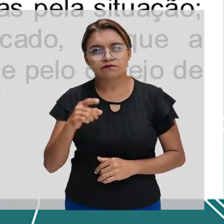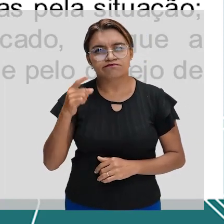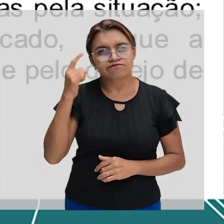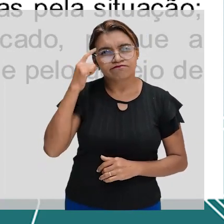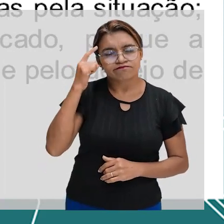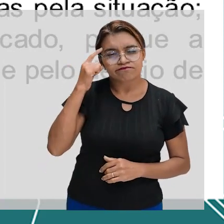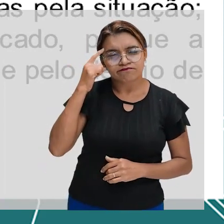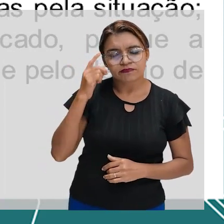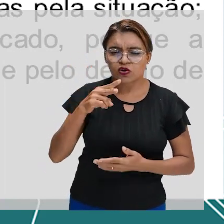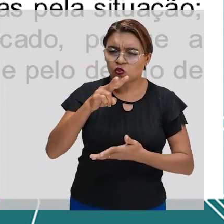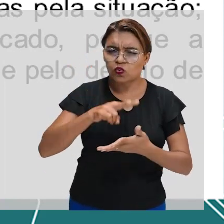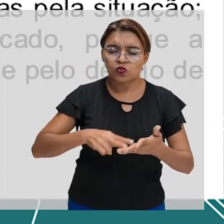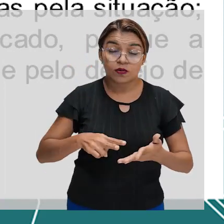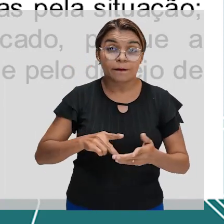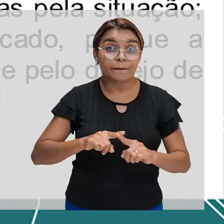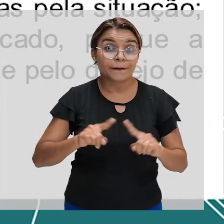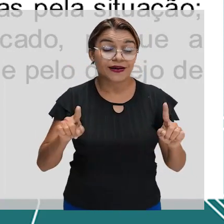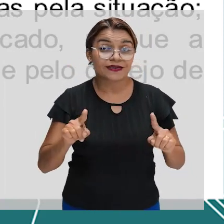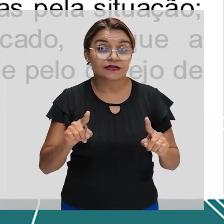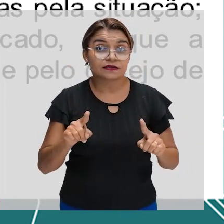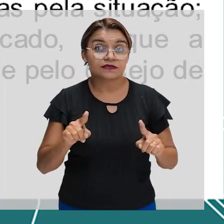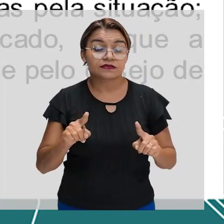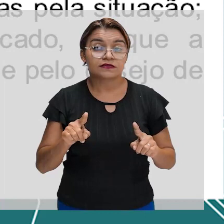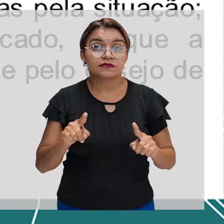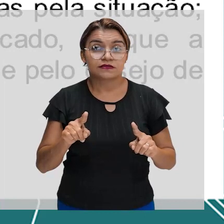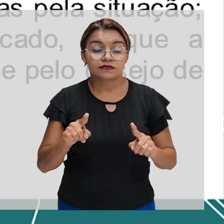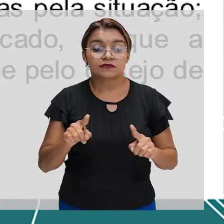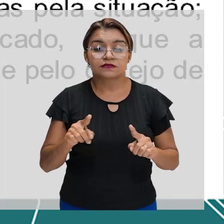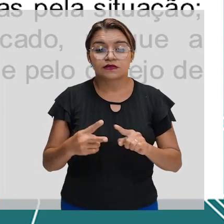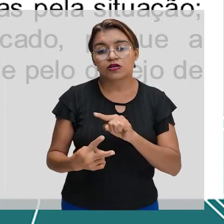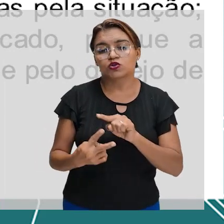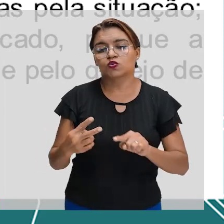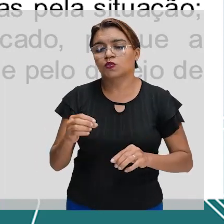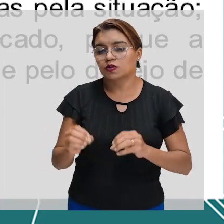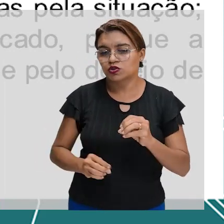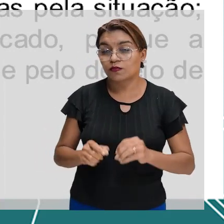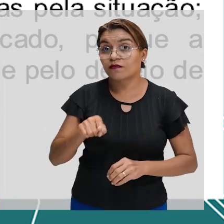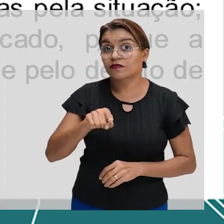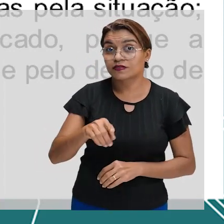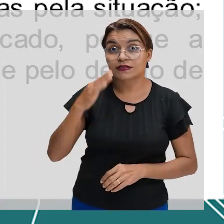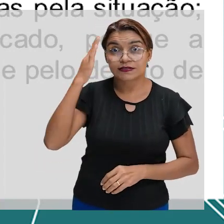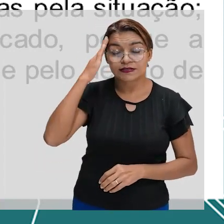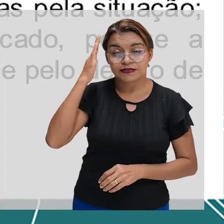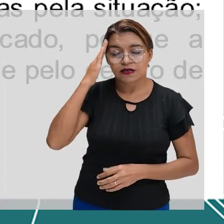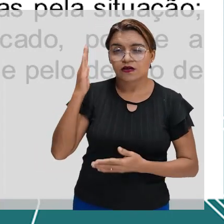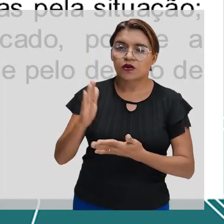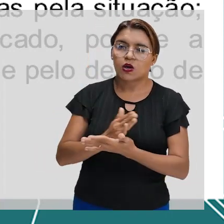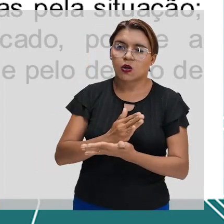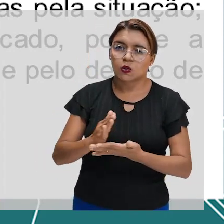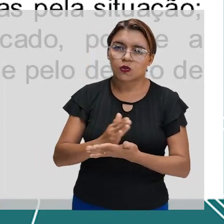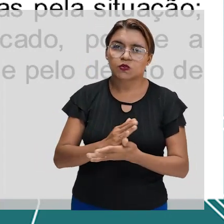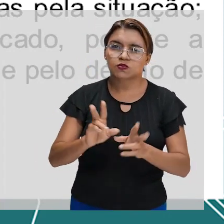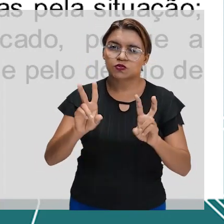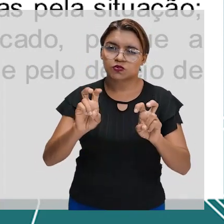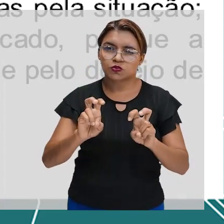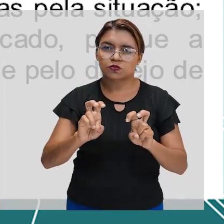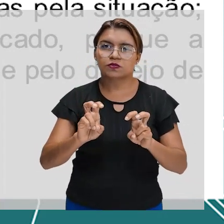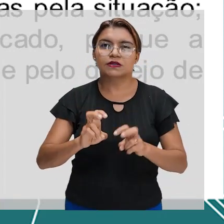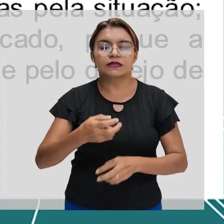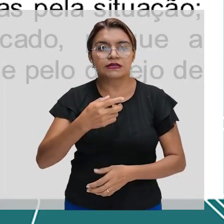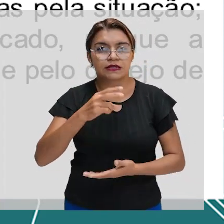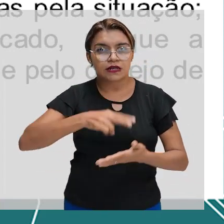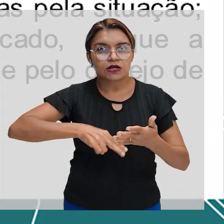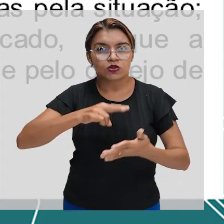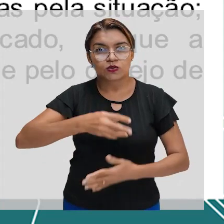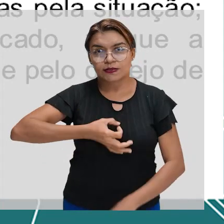ideia Cacau eu não li mas quando eu vi você ouvir falar dessas duas obras você já vai saber alguma coisa sobre essa leitura crítica letra A